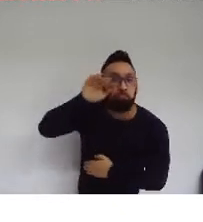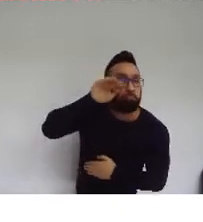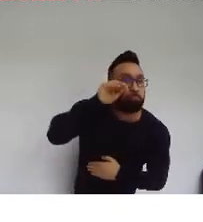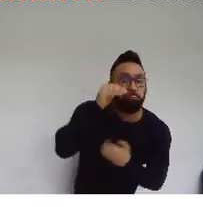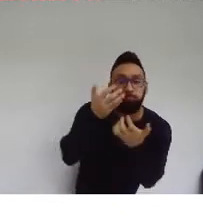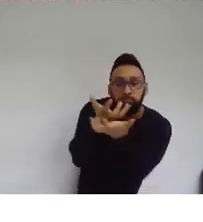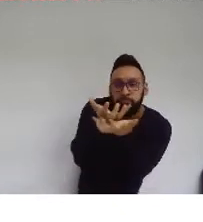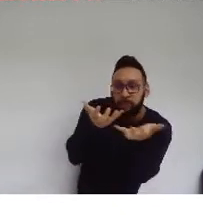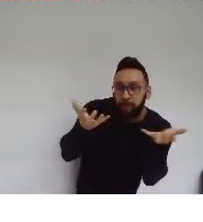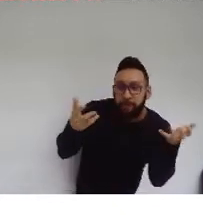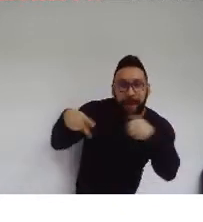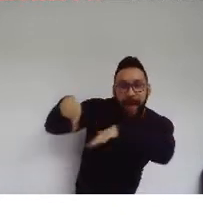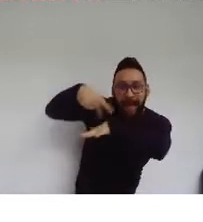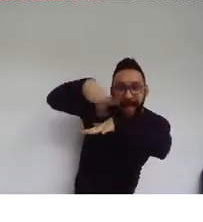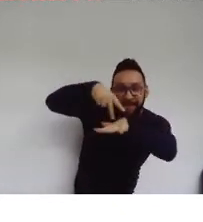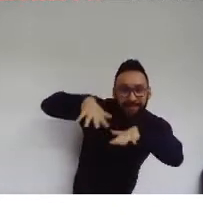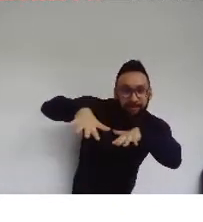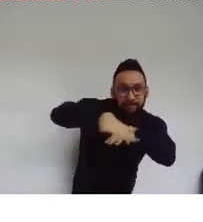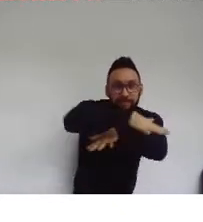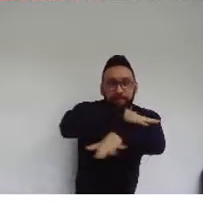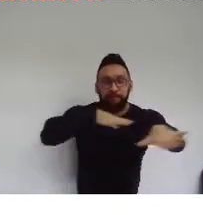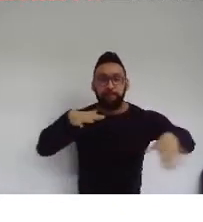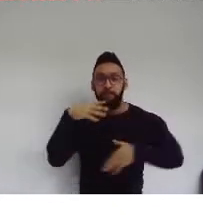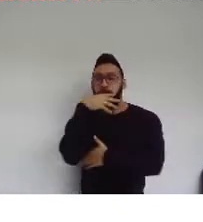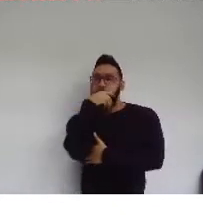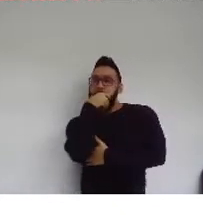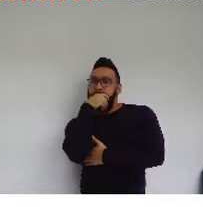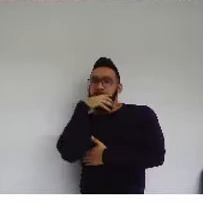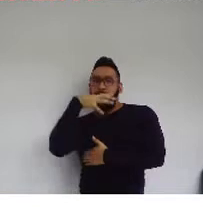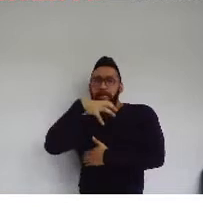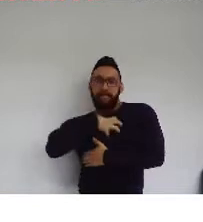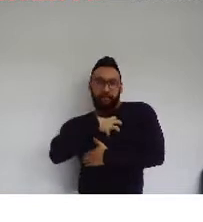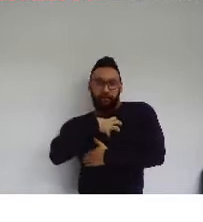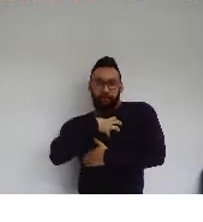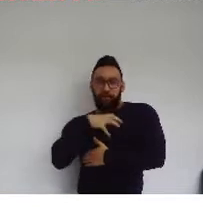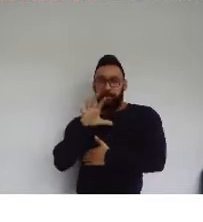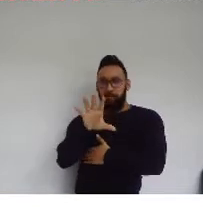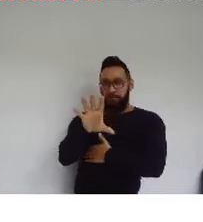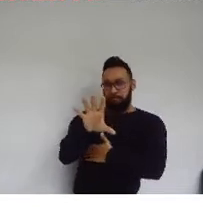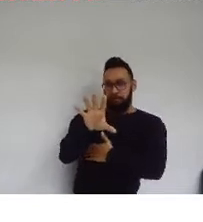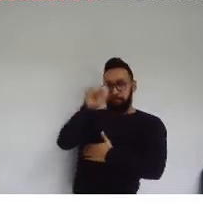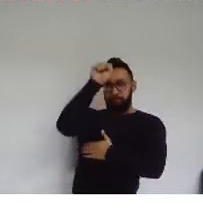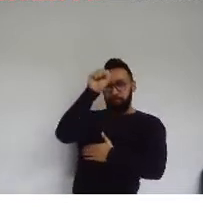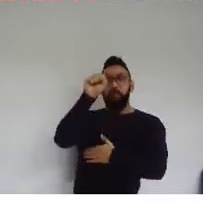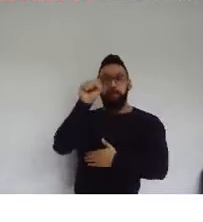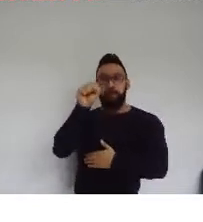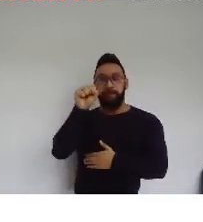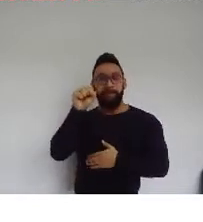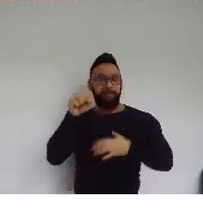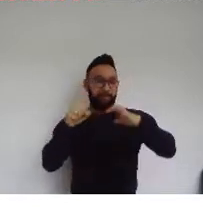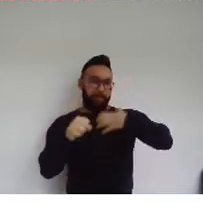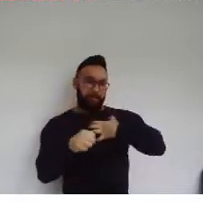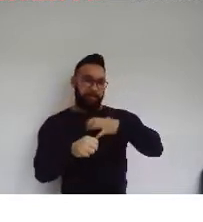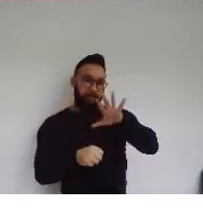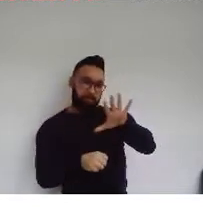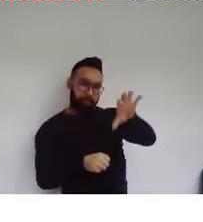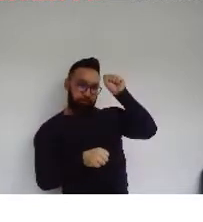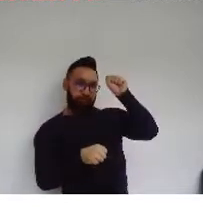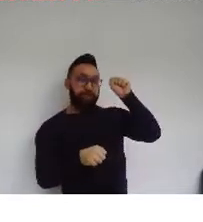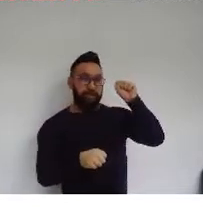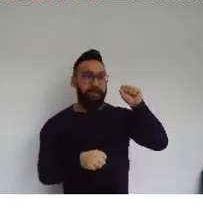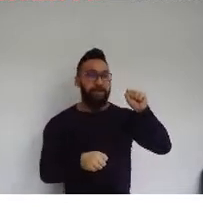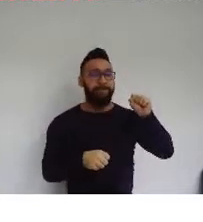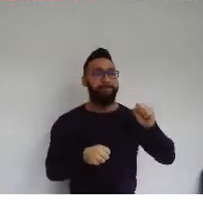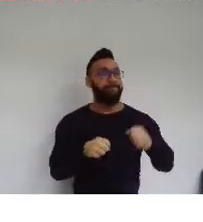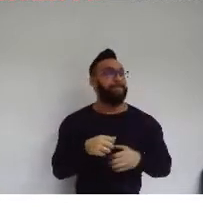então, recuperar as metapragmáticas, e falo aqui com uma professora, pesquisadora